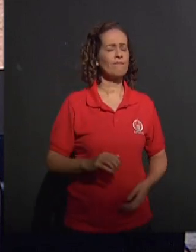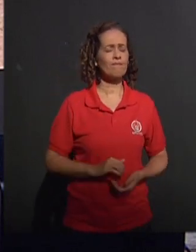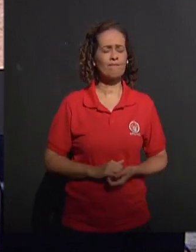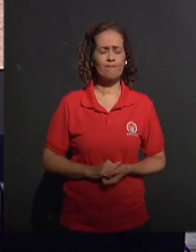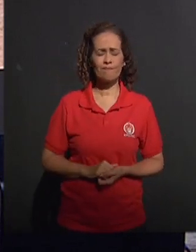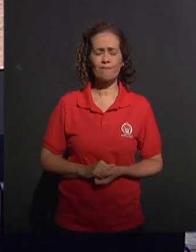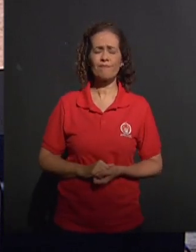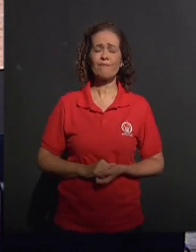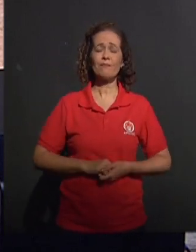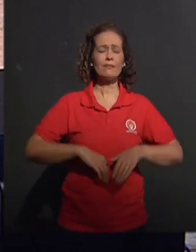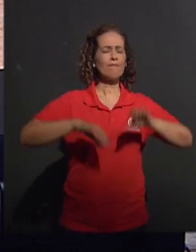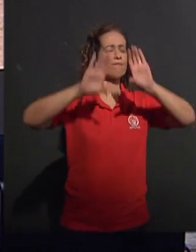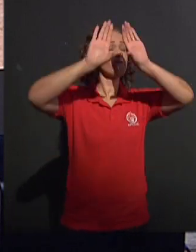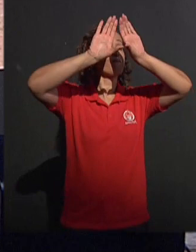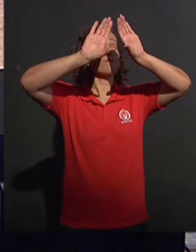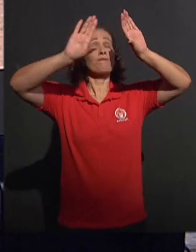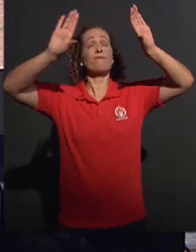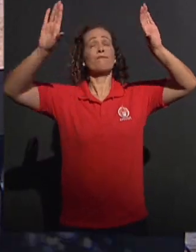Abra o céu, Senhor.